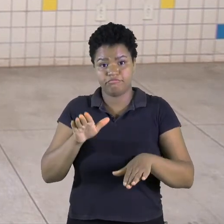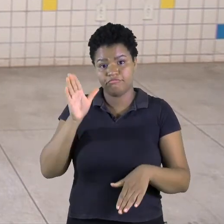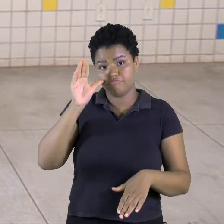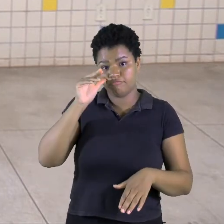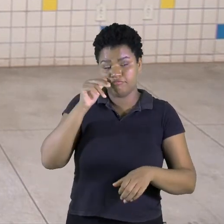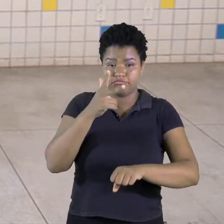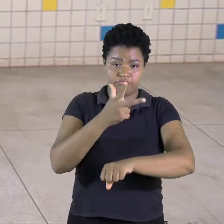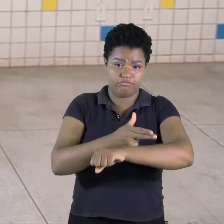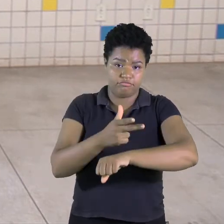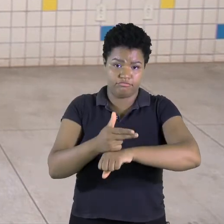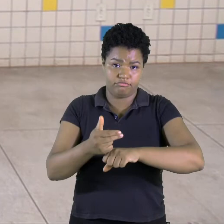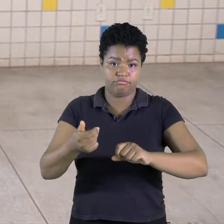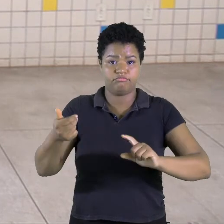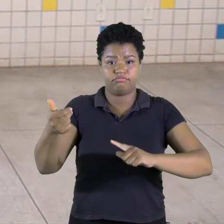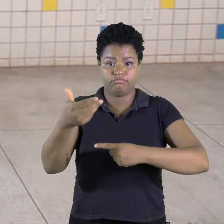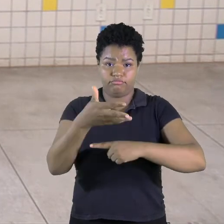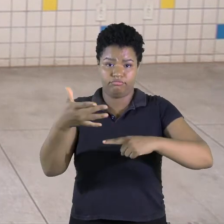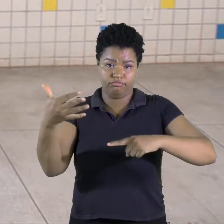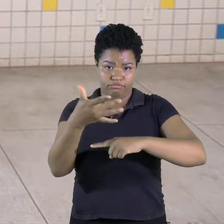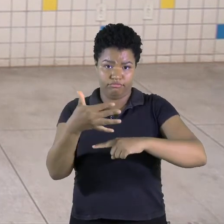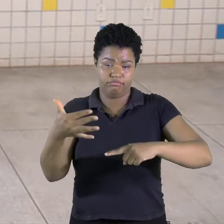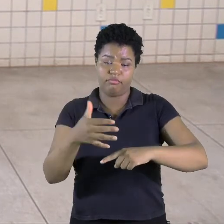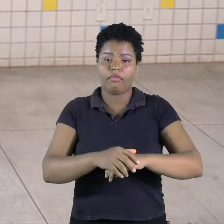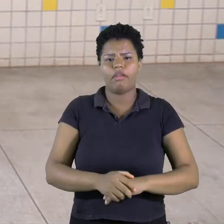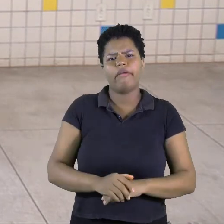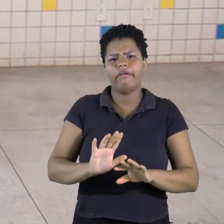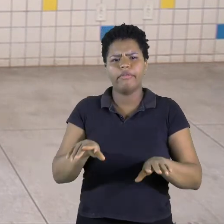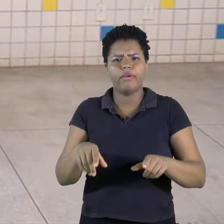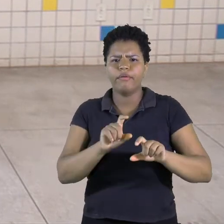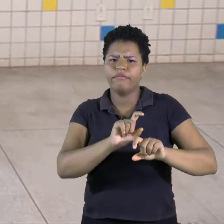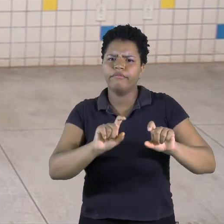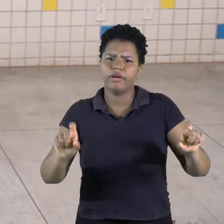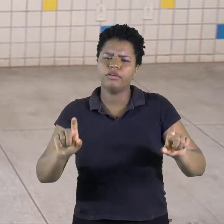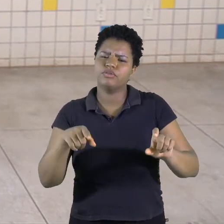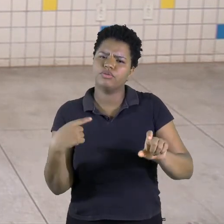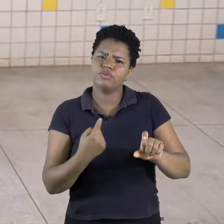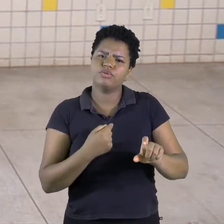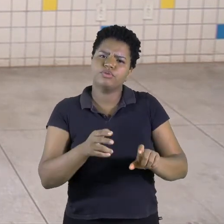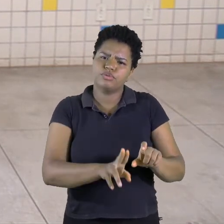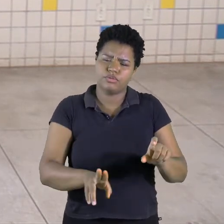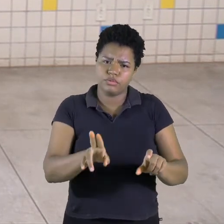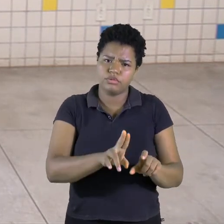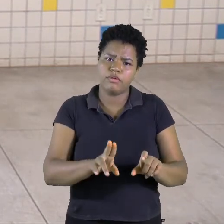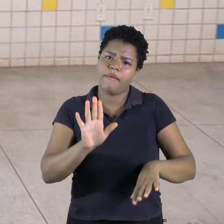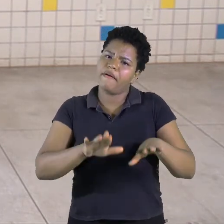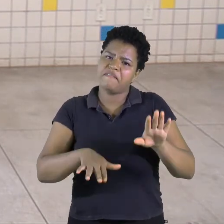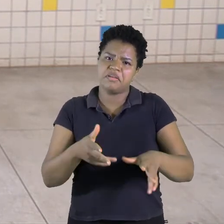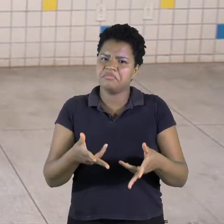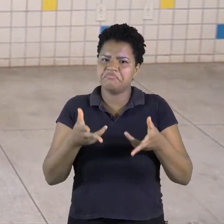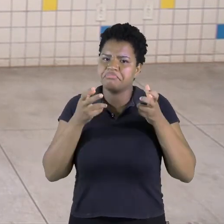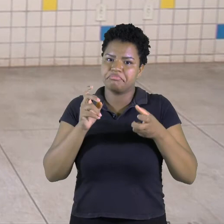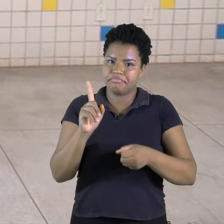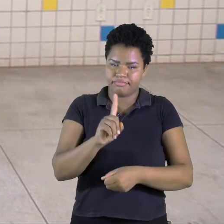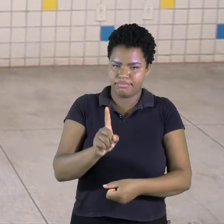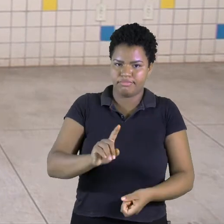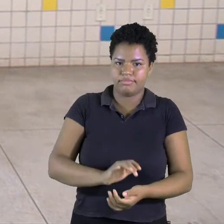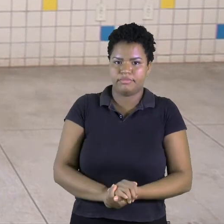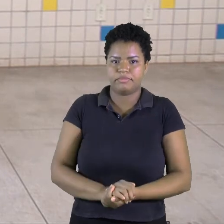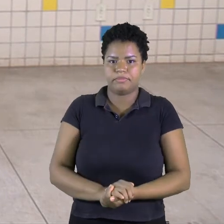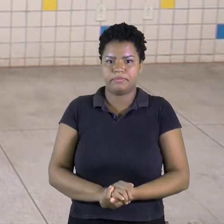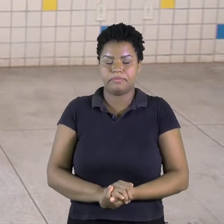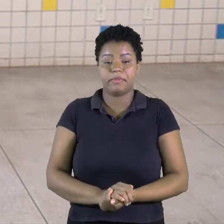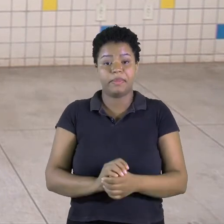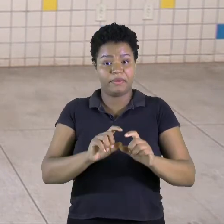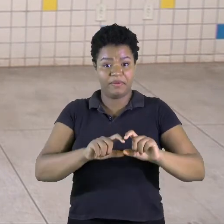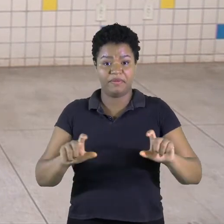séries da Netflix para passar o tempo. Então, são frases que nós usamos e que às vezes nem percebemos. Então, assim, quando eu coloco essa